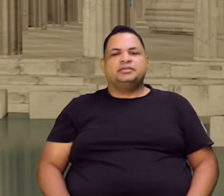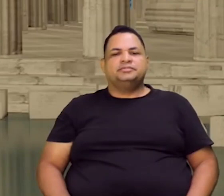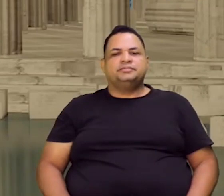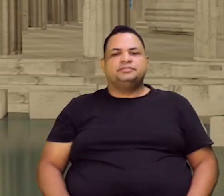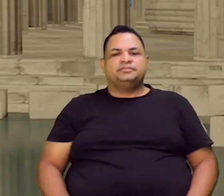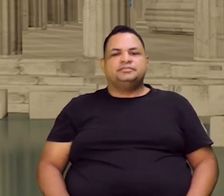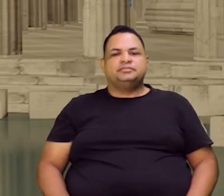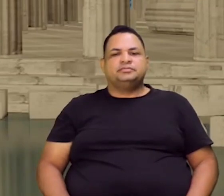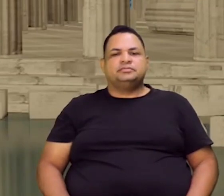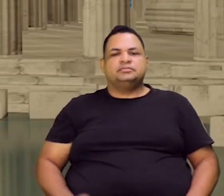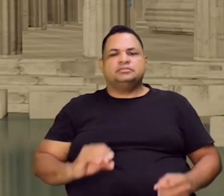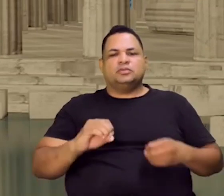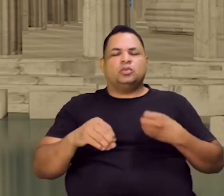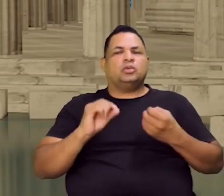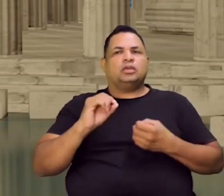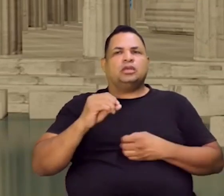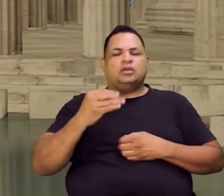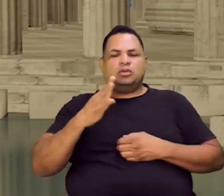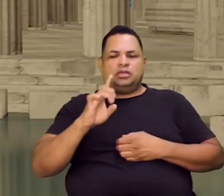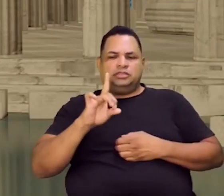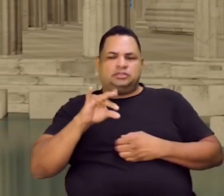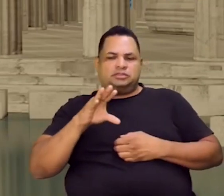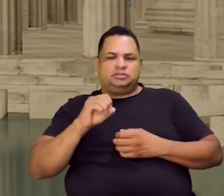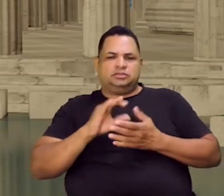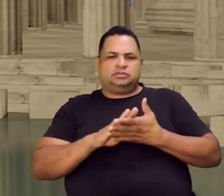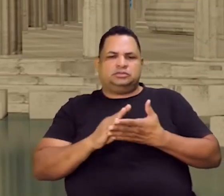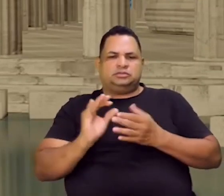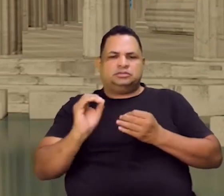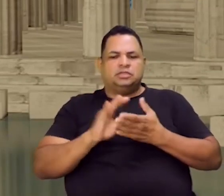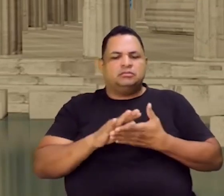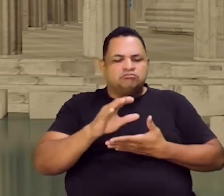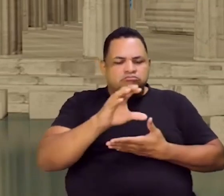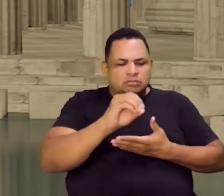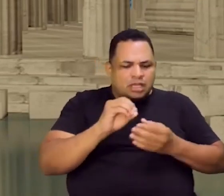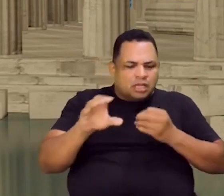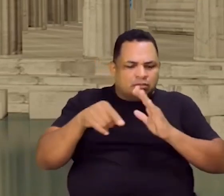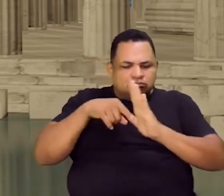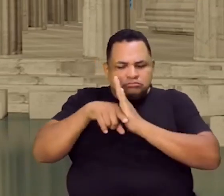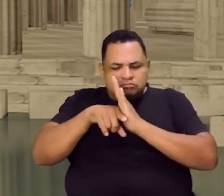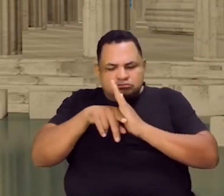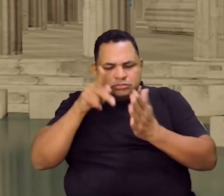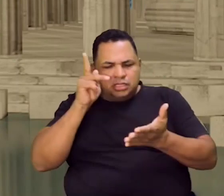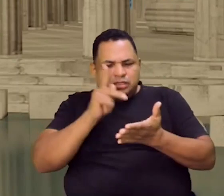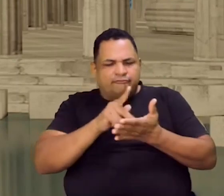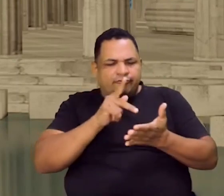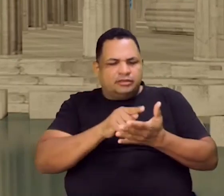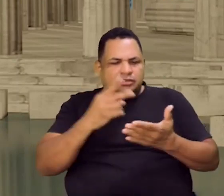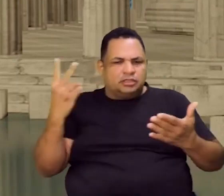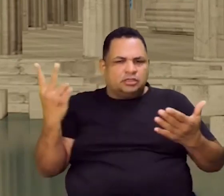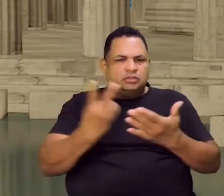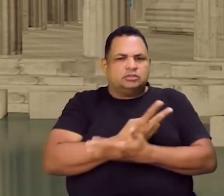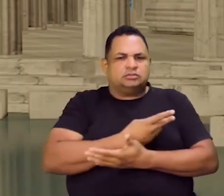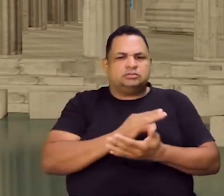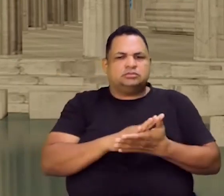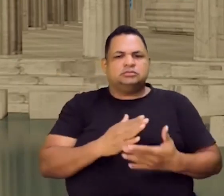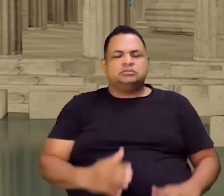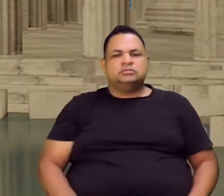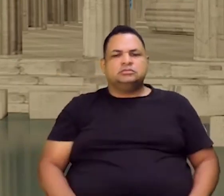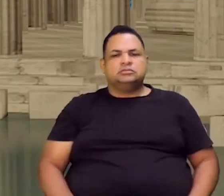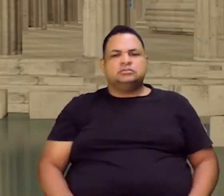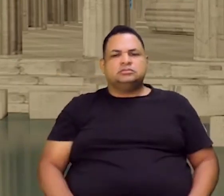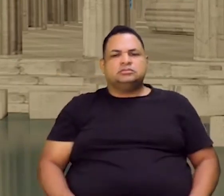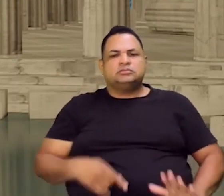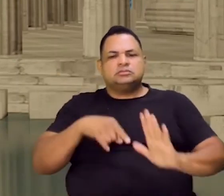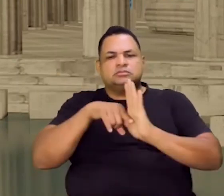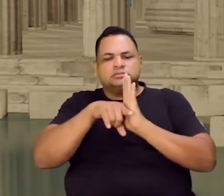criticismo? O que é o criticismo? É pegar os fatos, né? Inclusive eu posso pegar uma teoria dogmática e